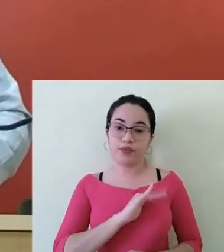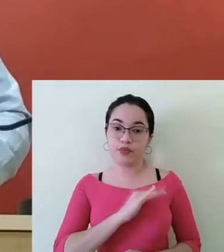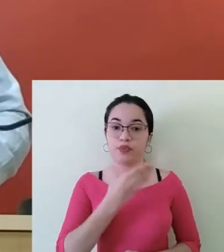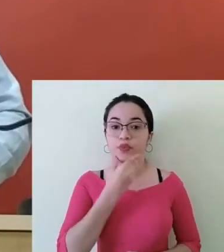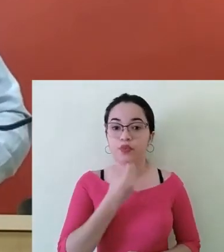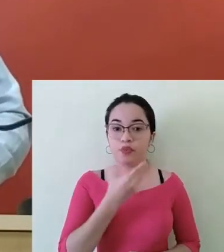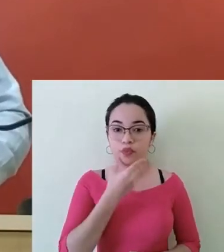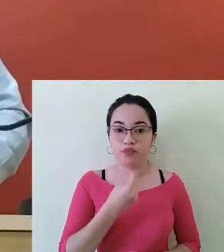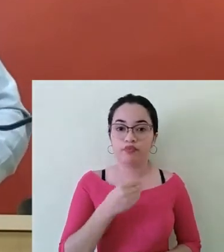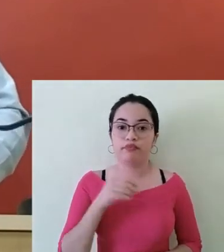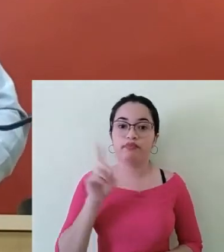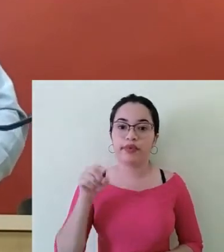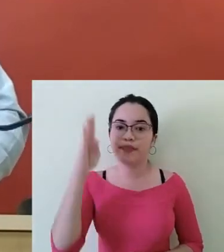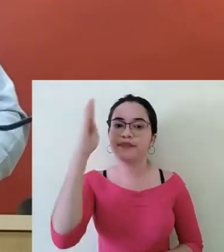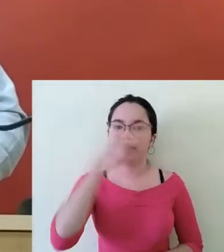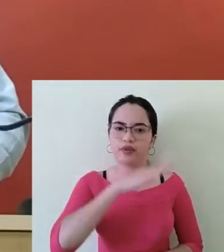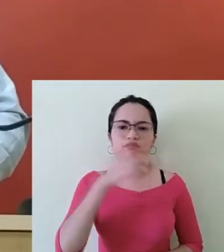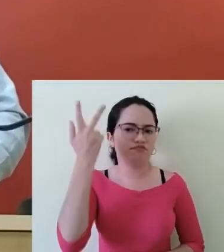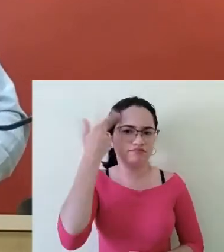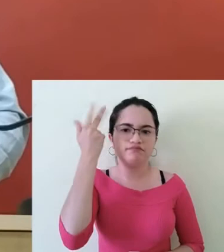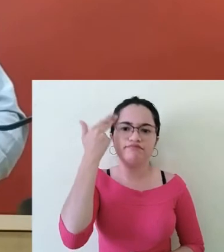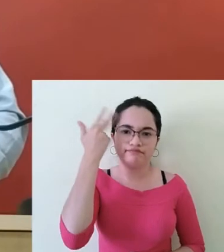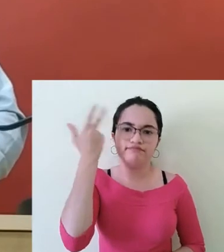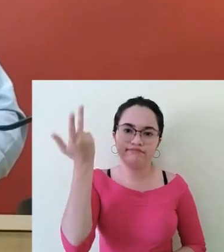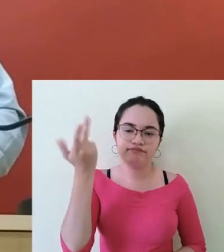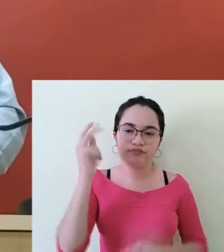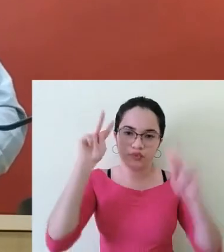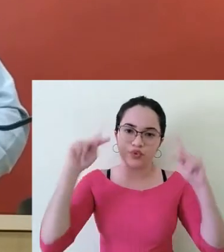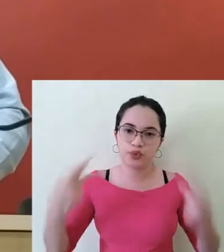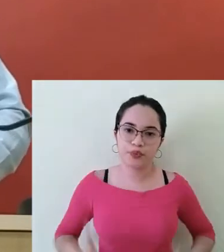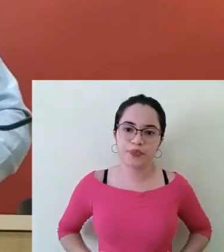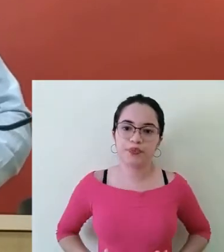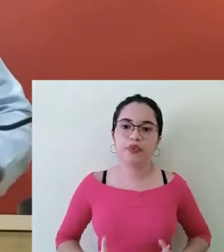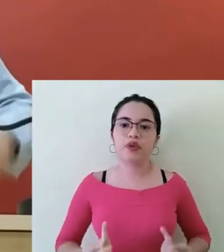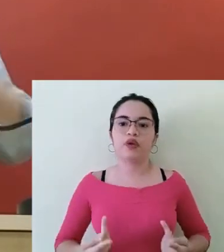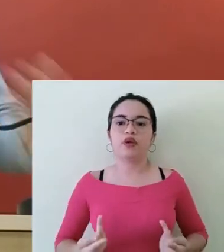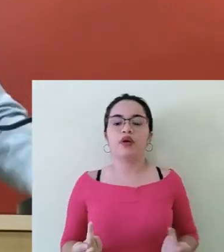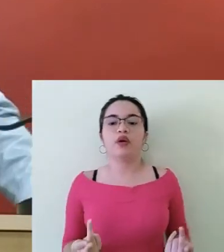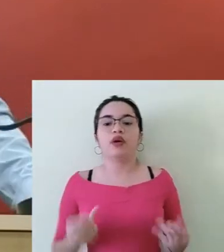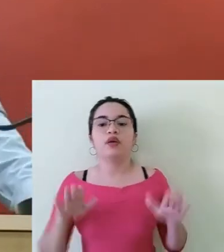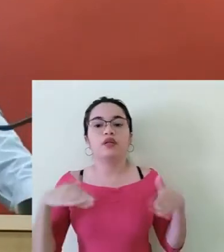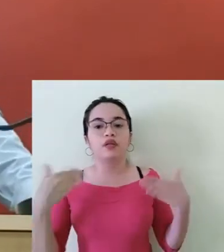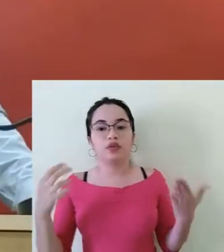do homem, ele é corrupto por natureza e,